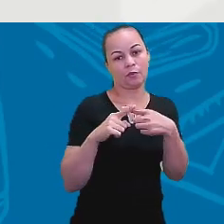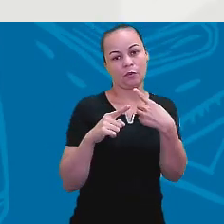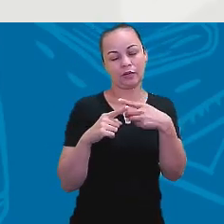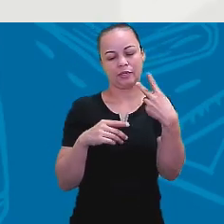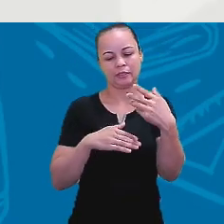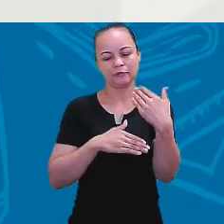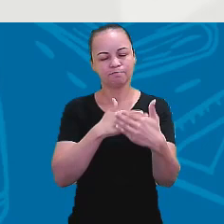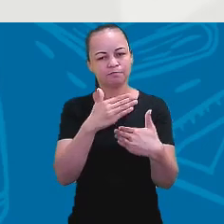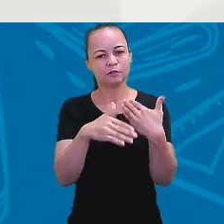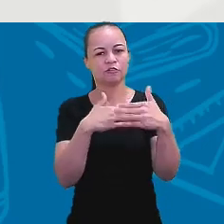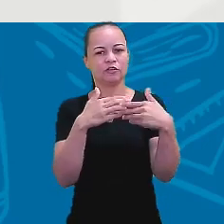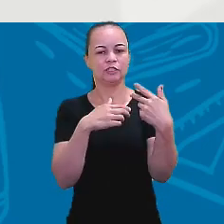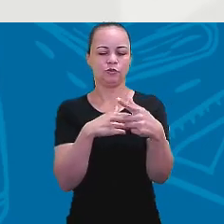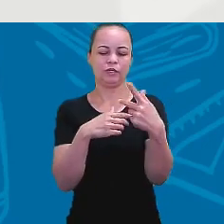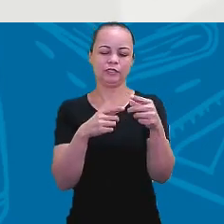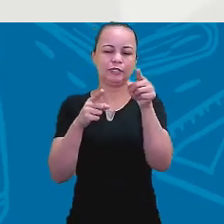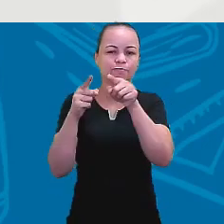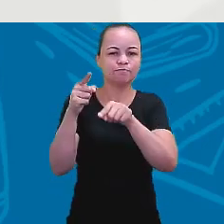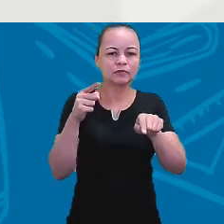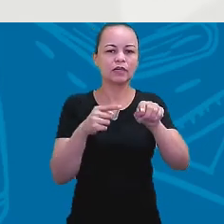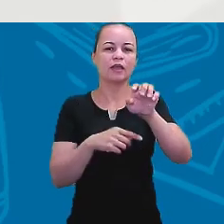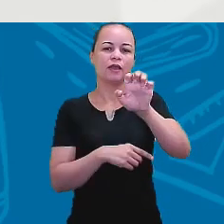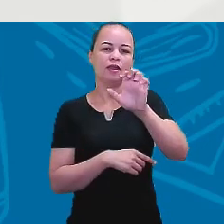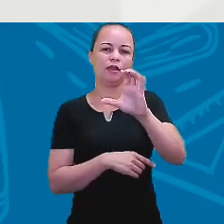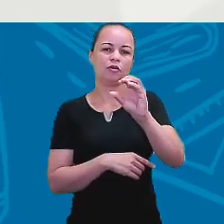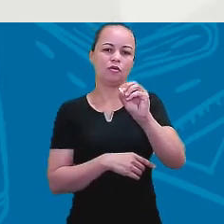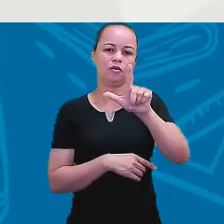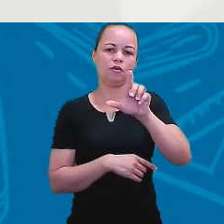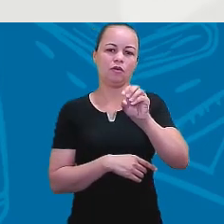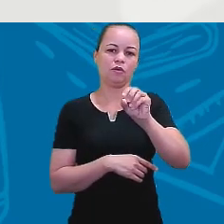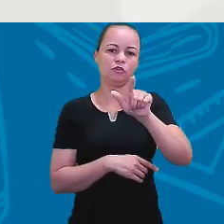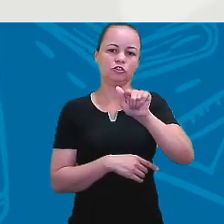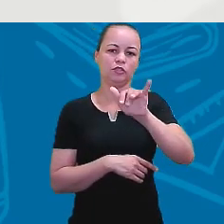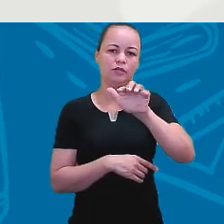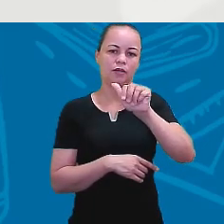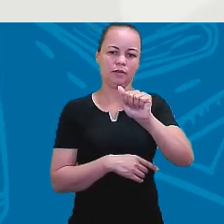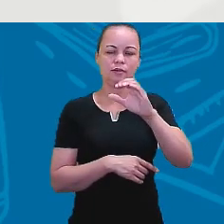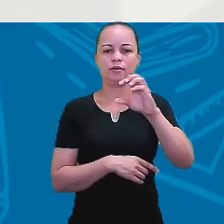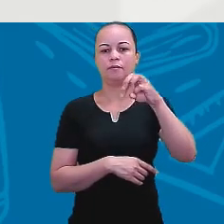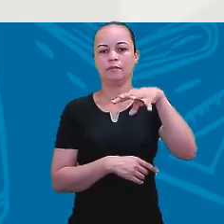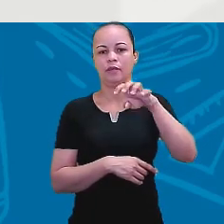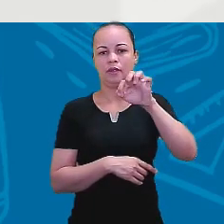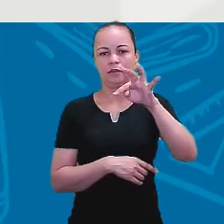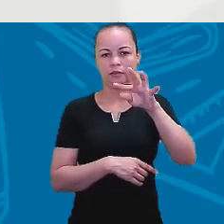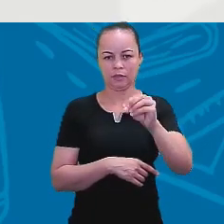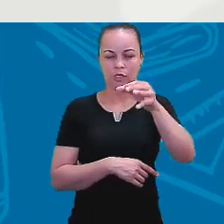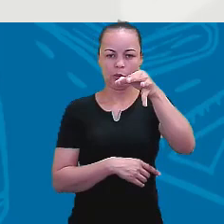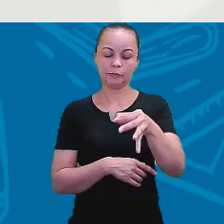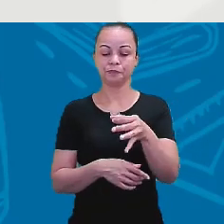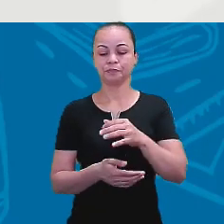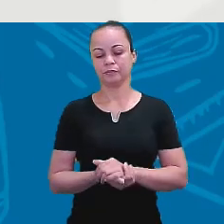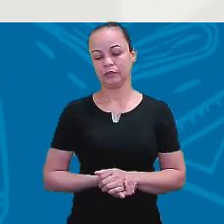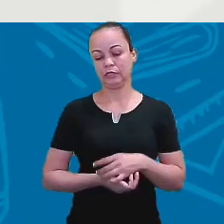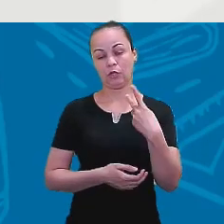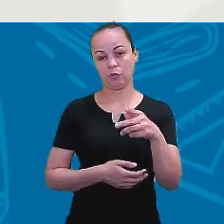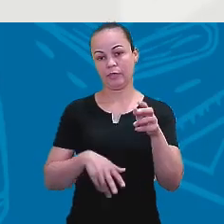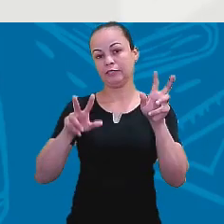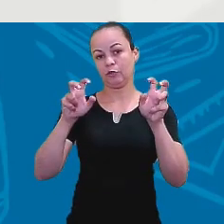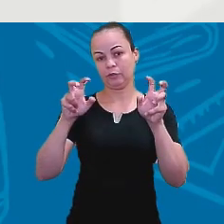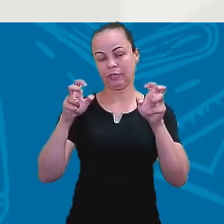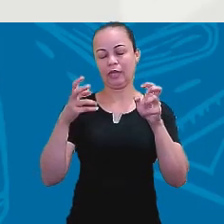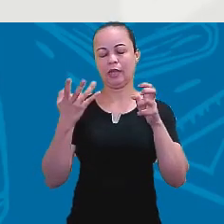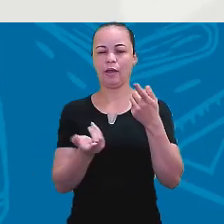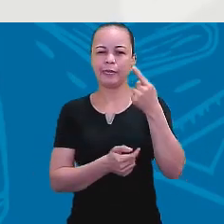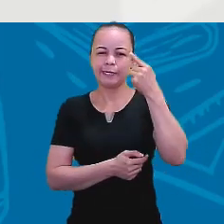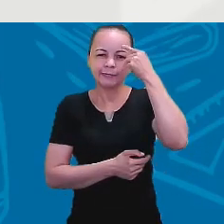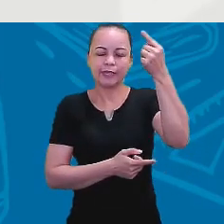esse ciclo aí ecologicamente correto, tá certo? Então, essas aí são temáticas, são ideias